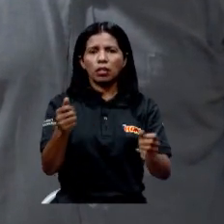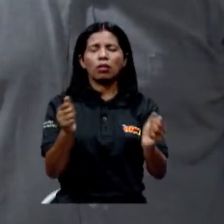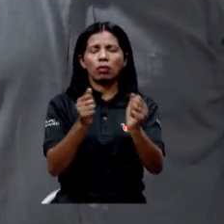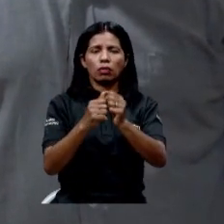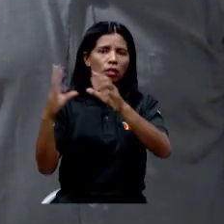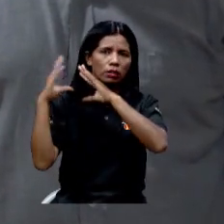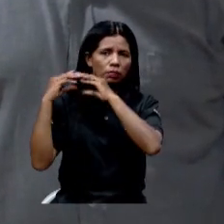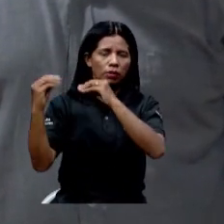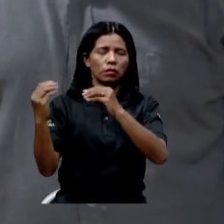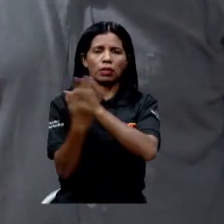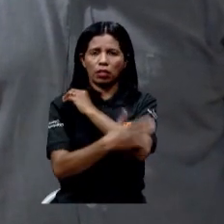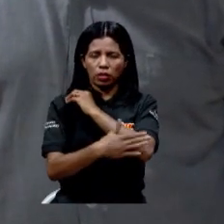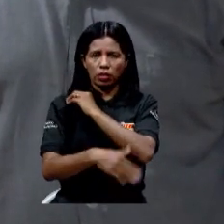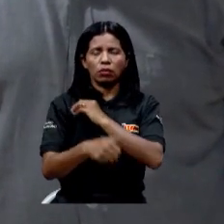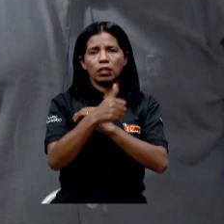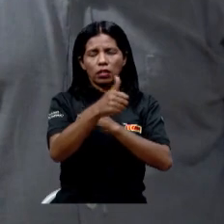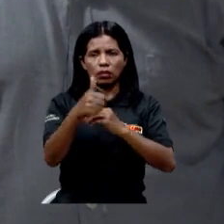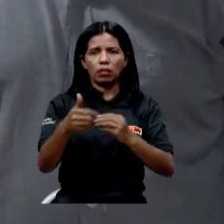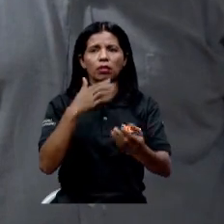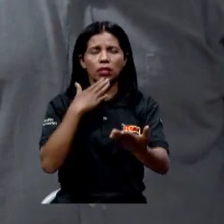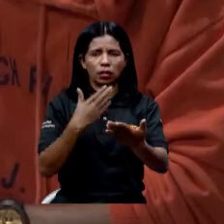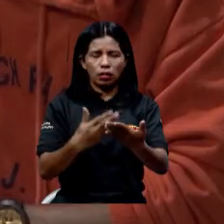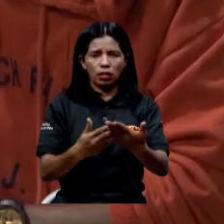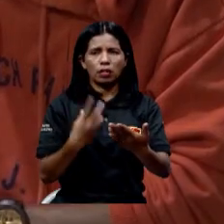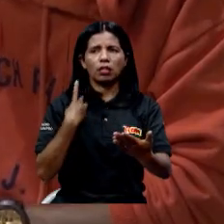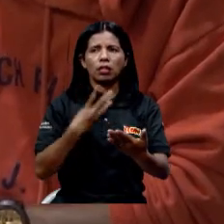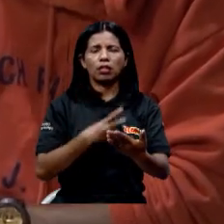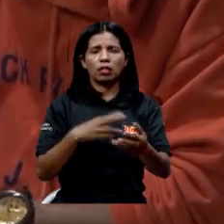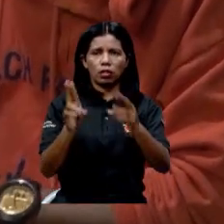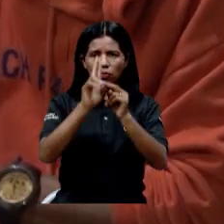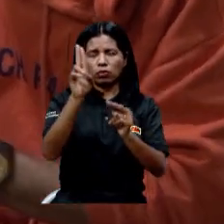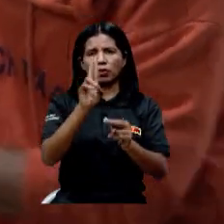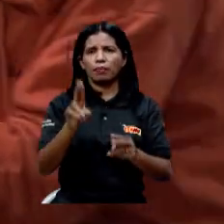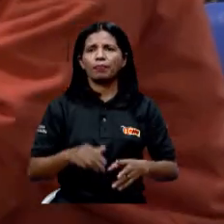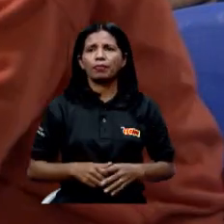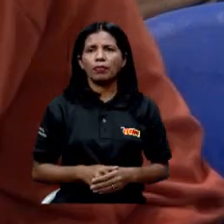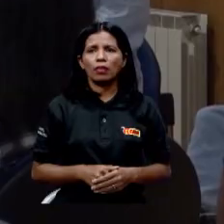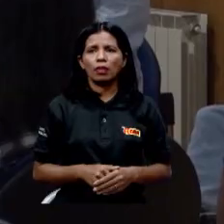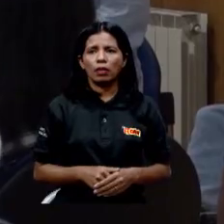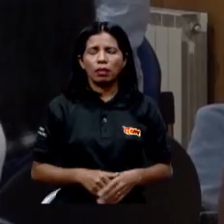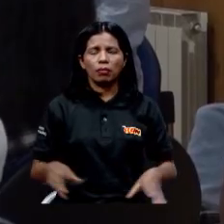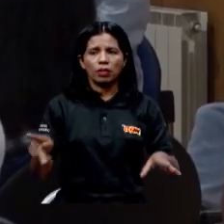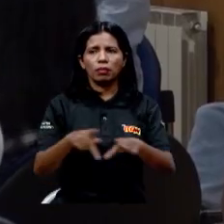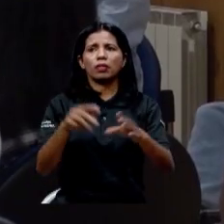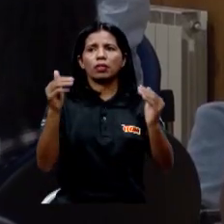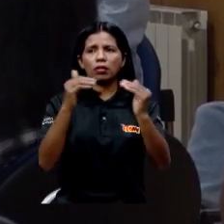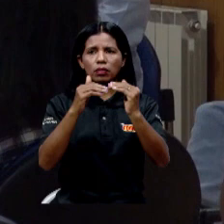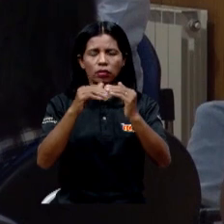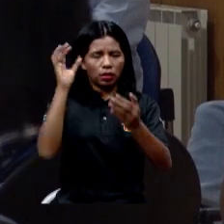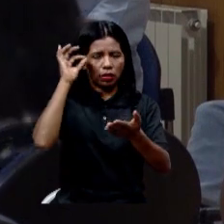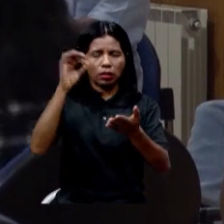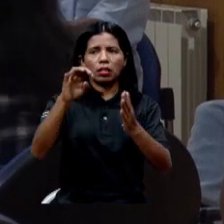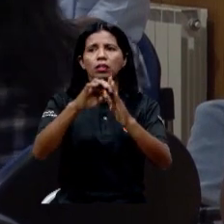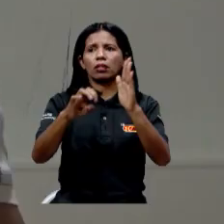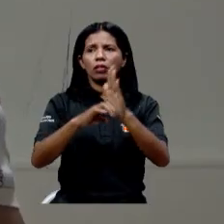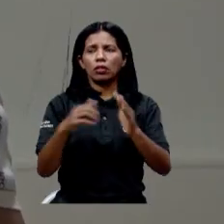ba panerang e dia vou dizer que dia ita tem que aproveitar. Participamos em encontro com o secretário de Estado de Juventude